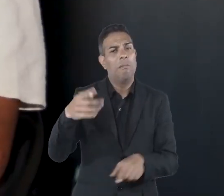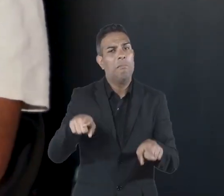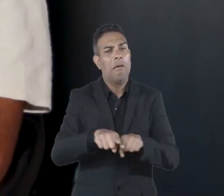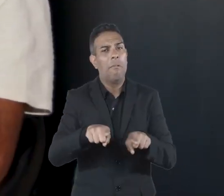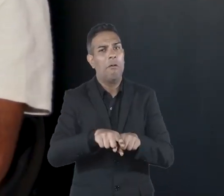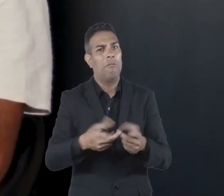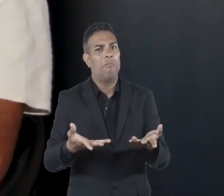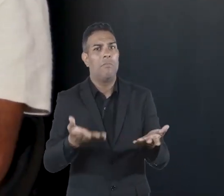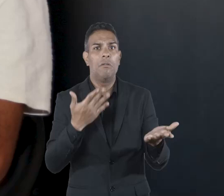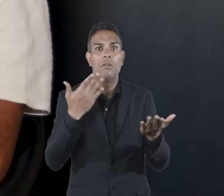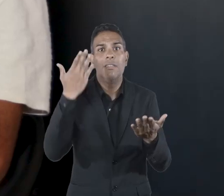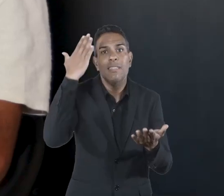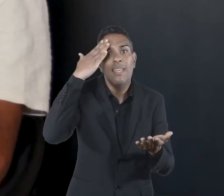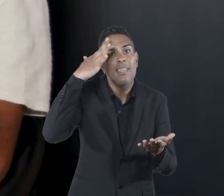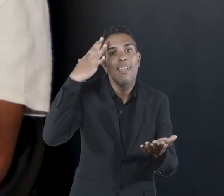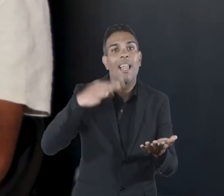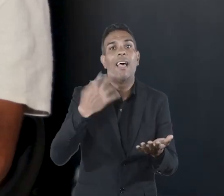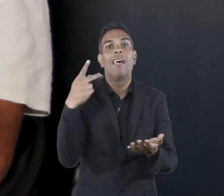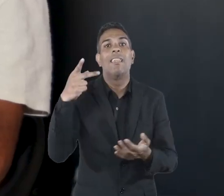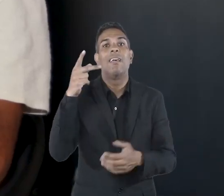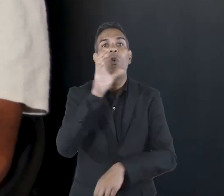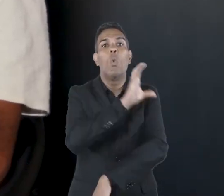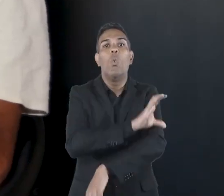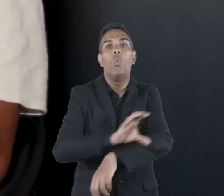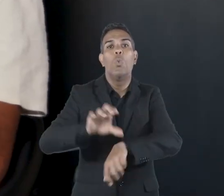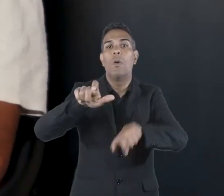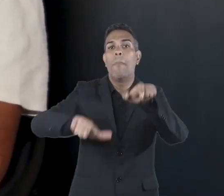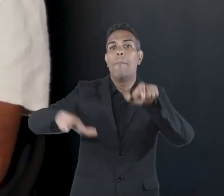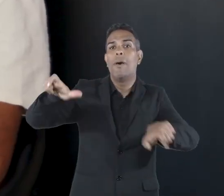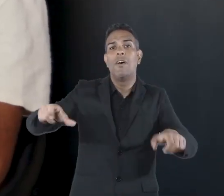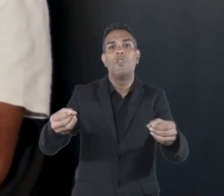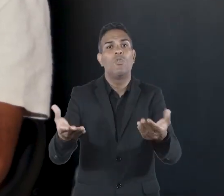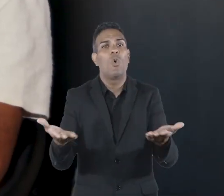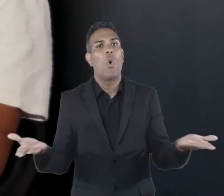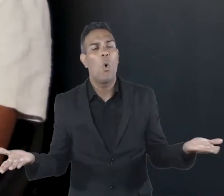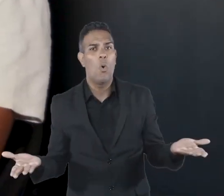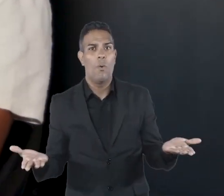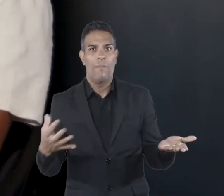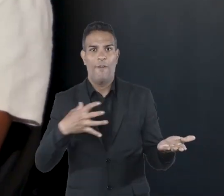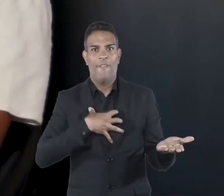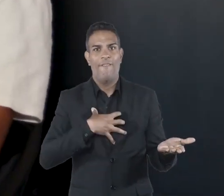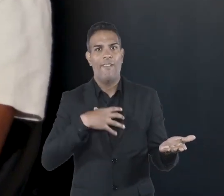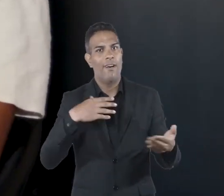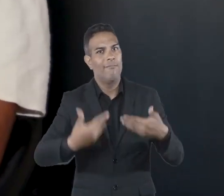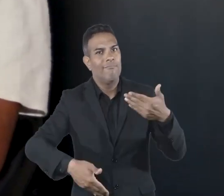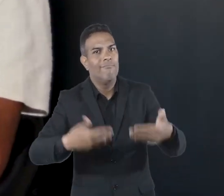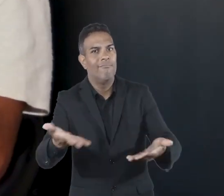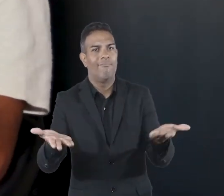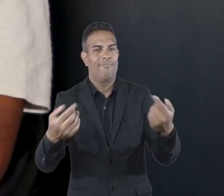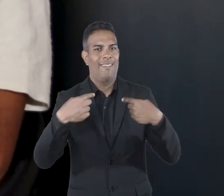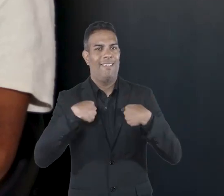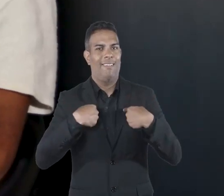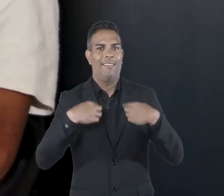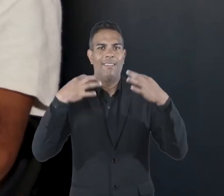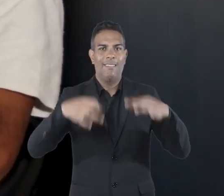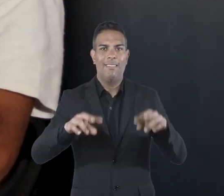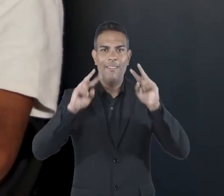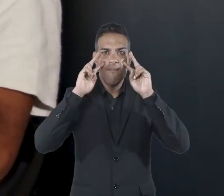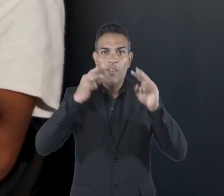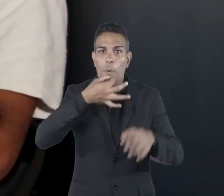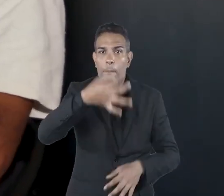com a leitura, a escrita. Você pode entender, né, a cultura das pessoas, como é que... Eu não